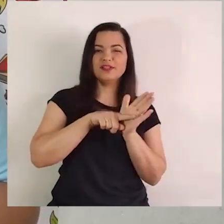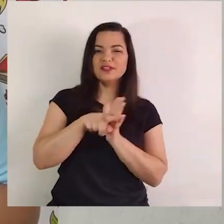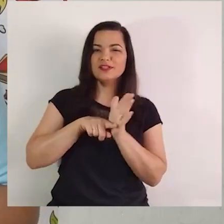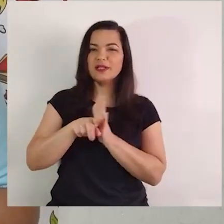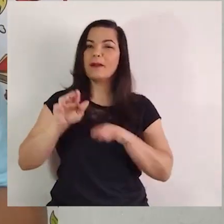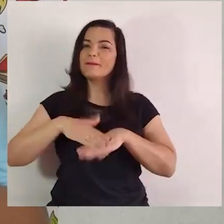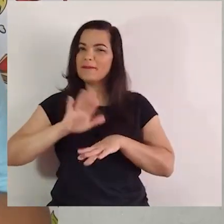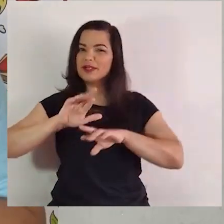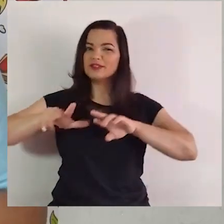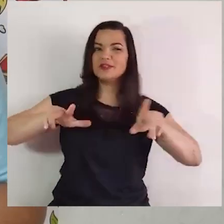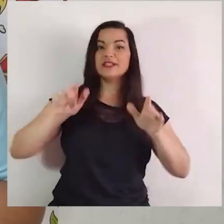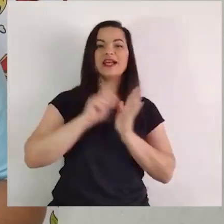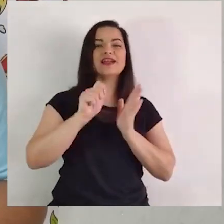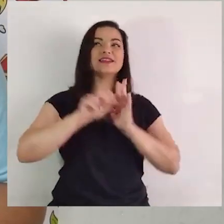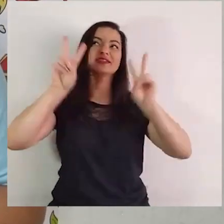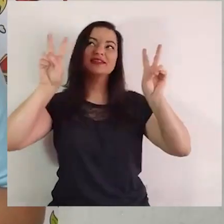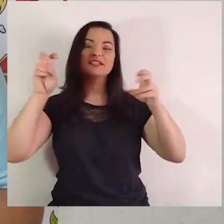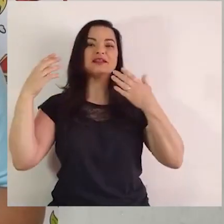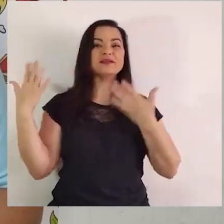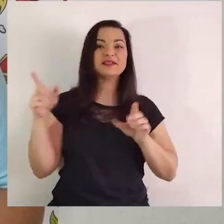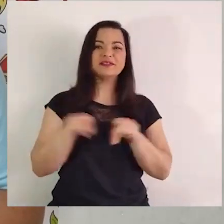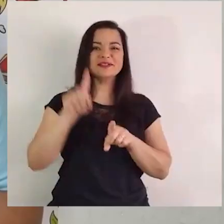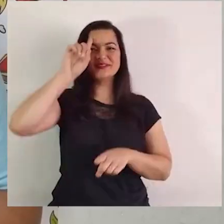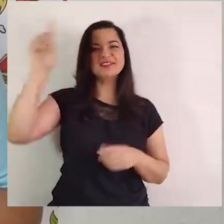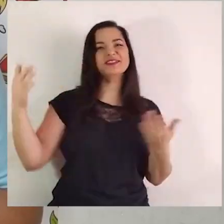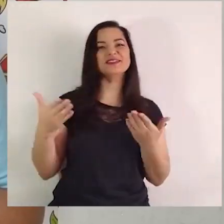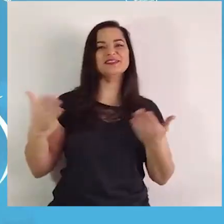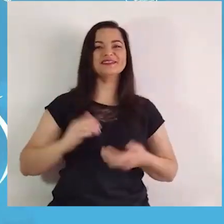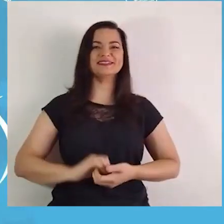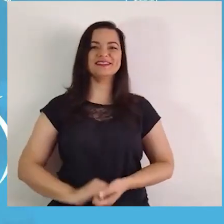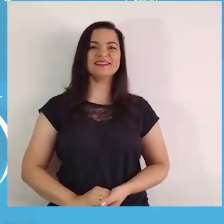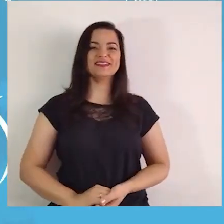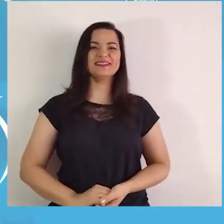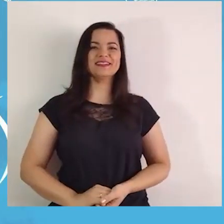dessas diferenças. Anotem aí o nosso tema e a data de hoje.